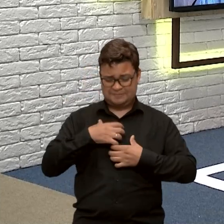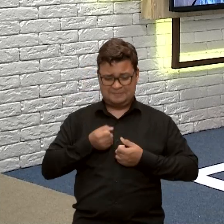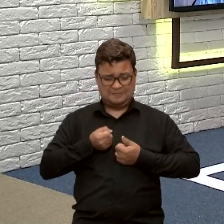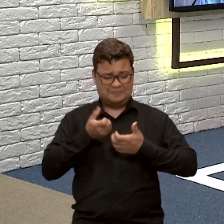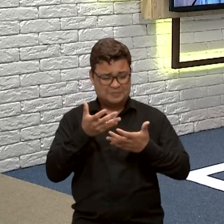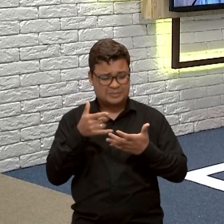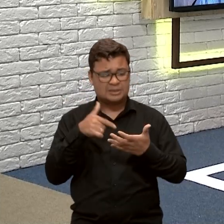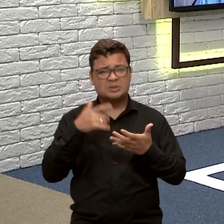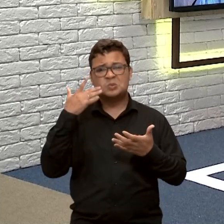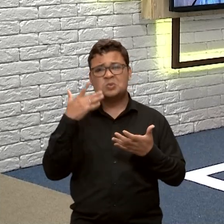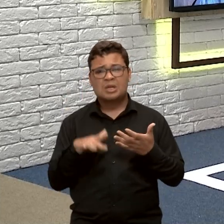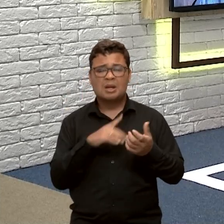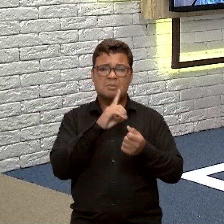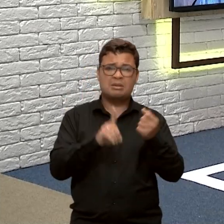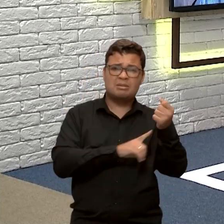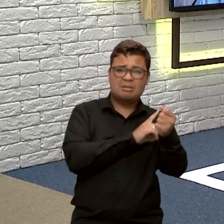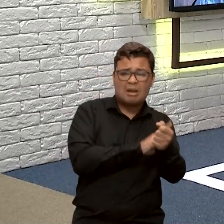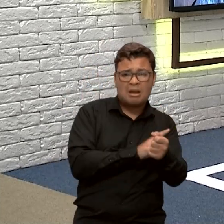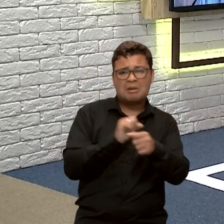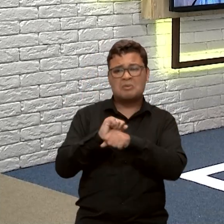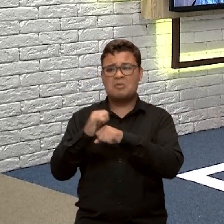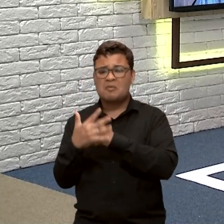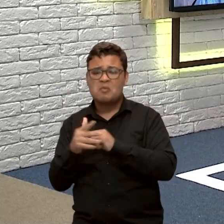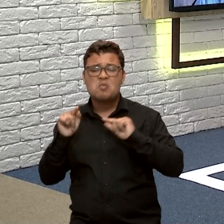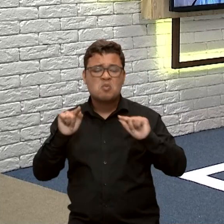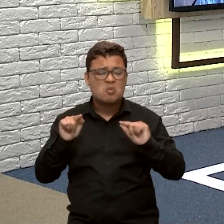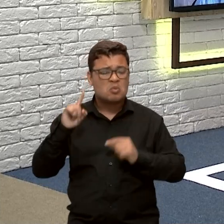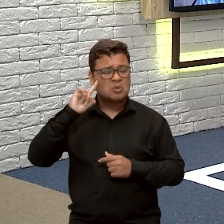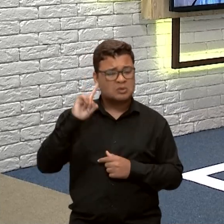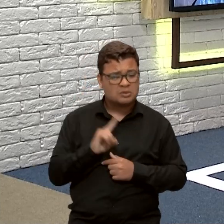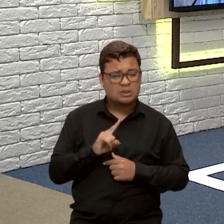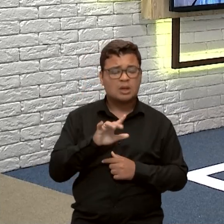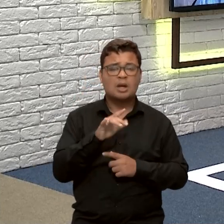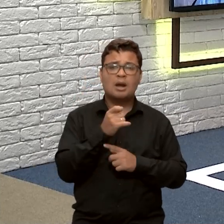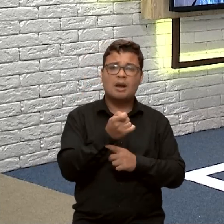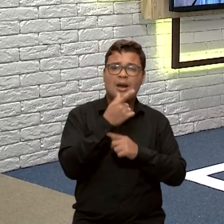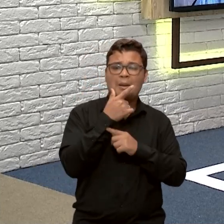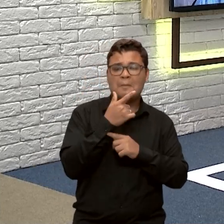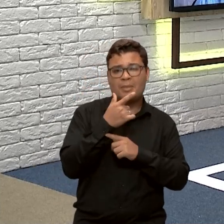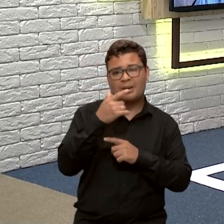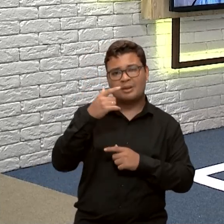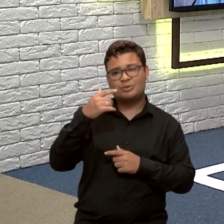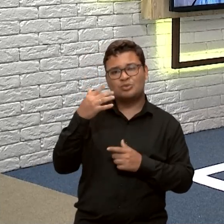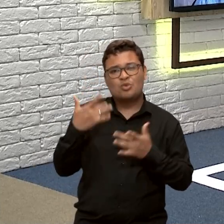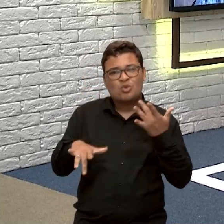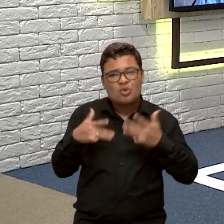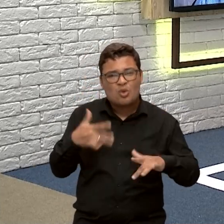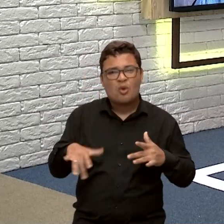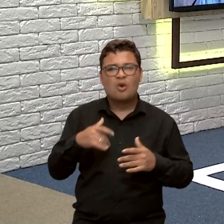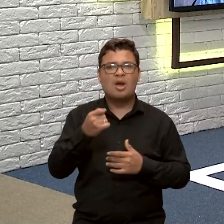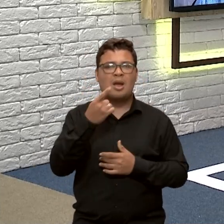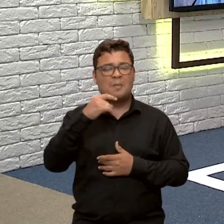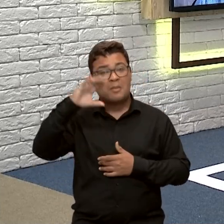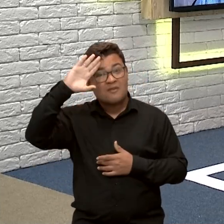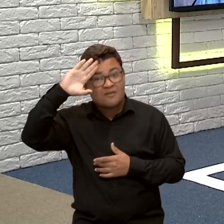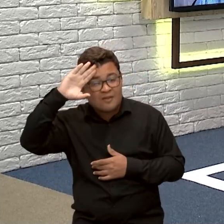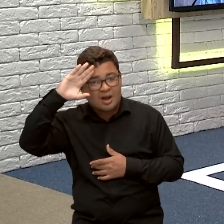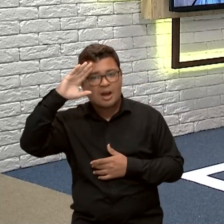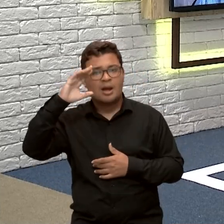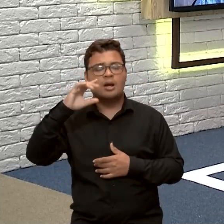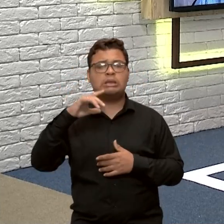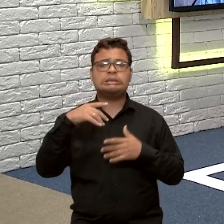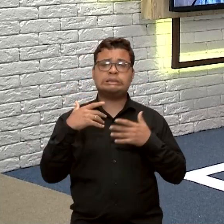dengue, até que podem levar a óbitos, que podem ser causados por um uso incorreto de medicação, né? Nesse caso aí, que a pessoa com